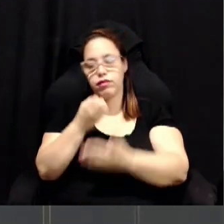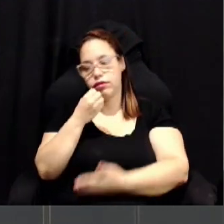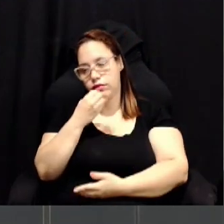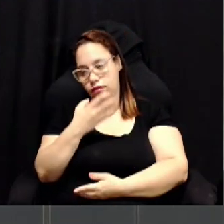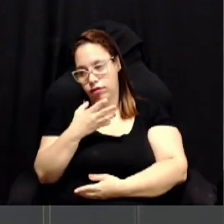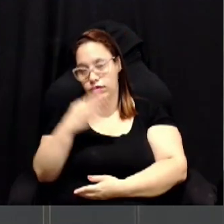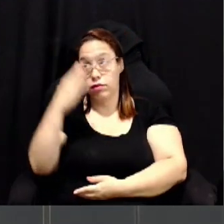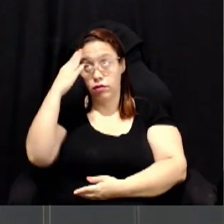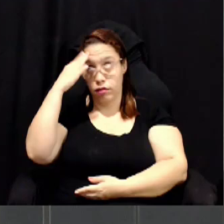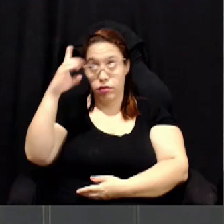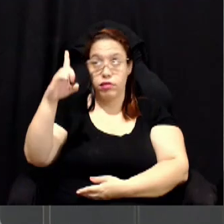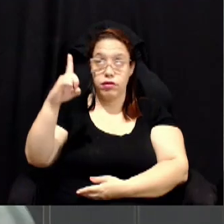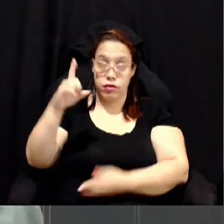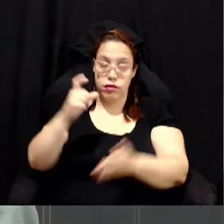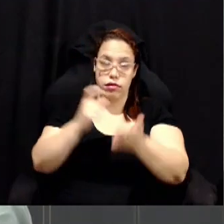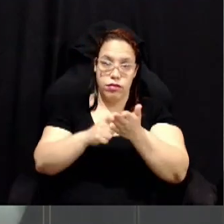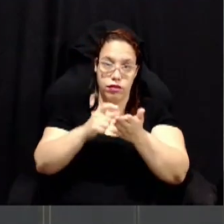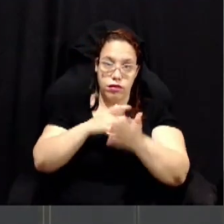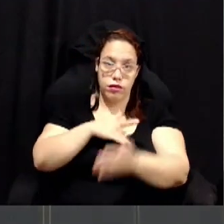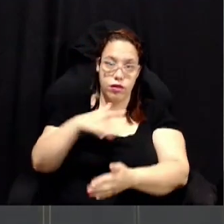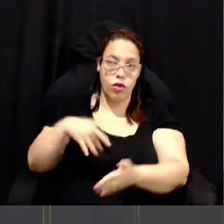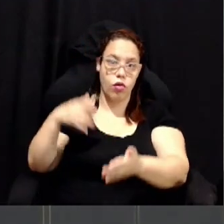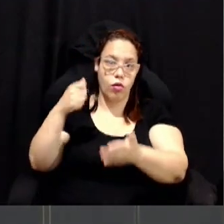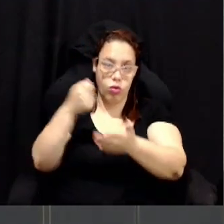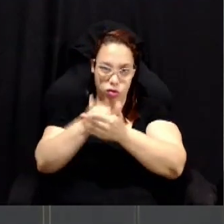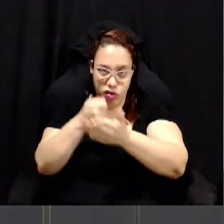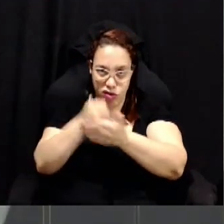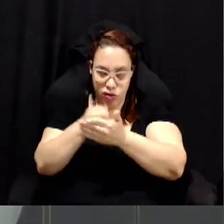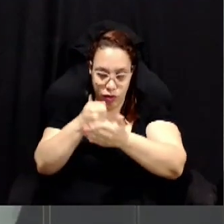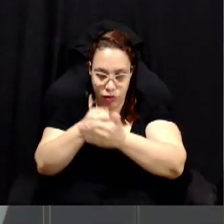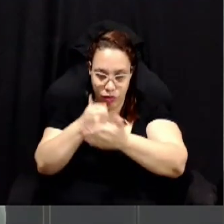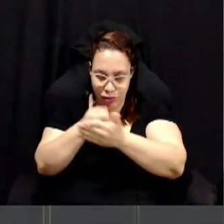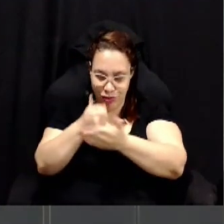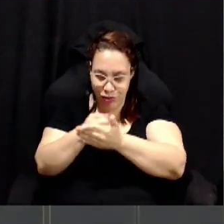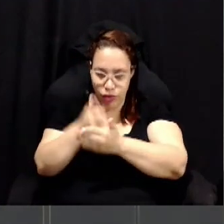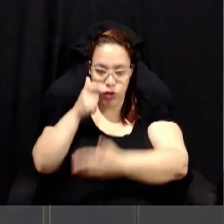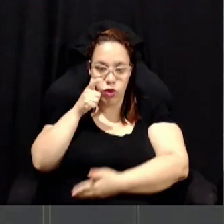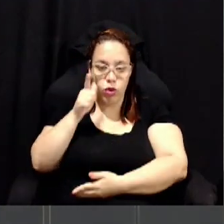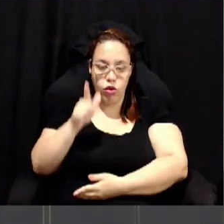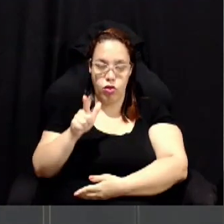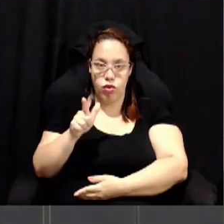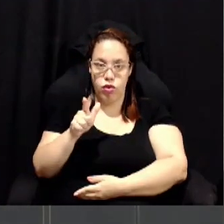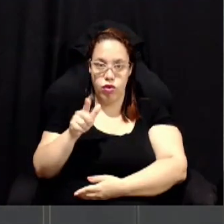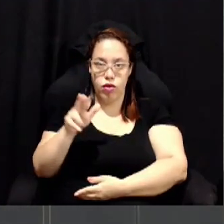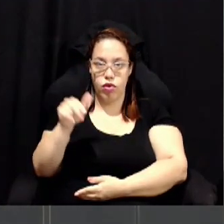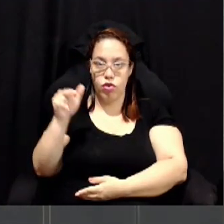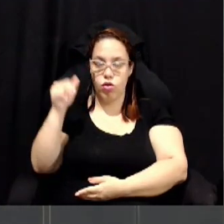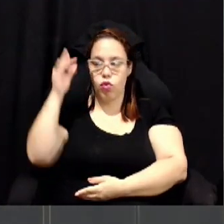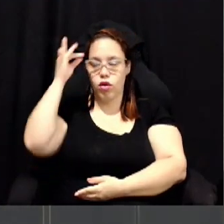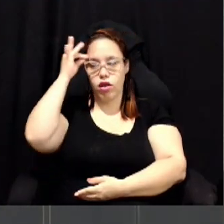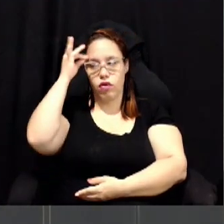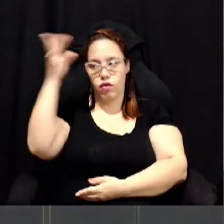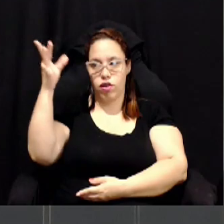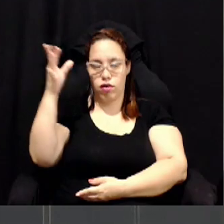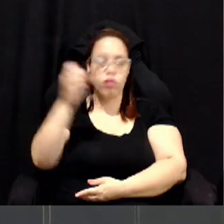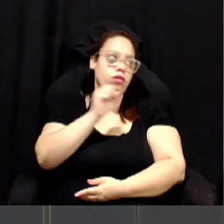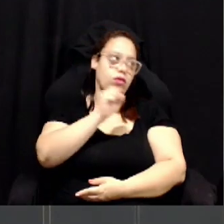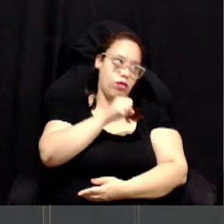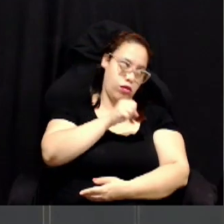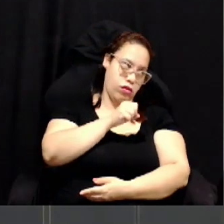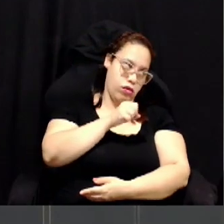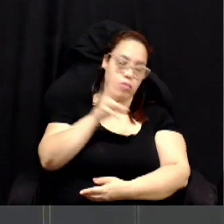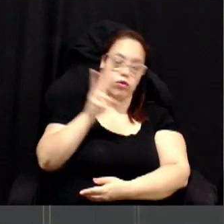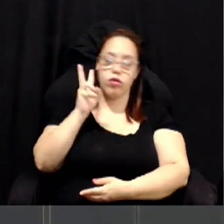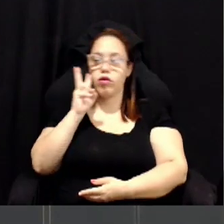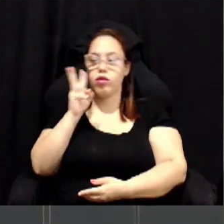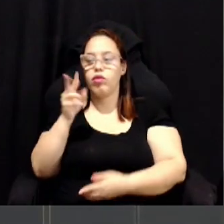de saúde que a gente vai, briga, luta, né, e consegue as coisas. Nunca é fácil, mas a gente vê o